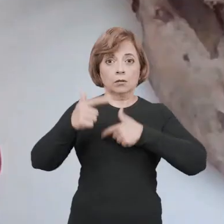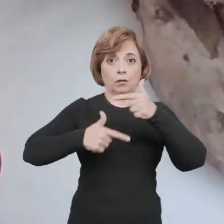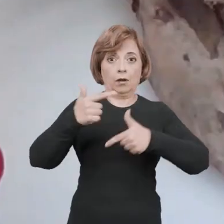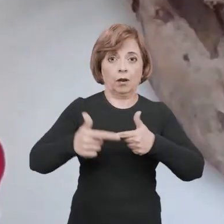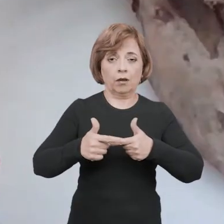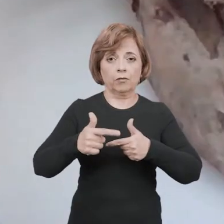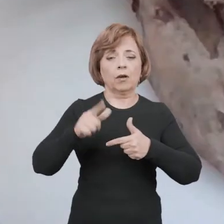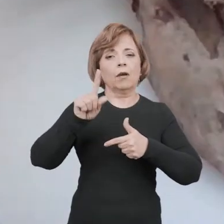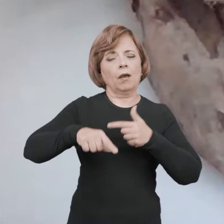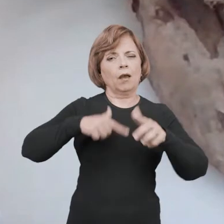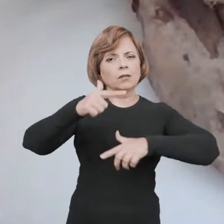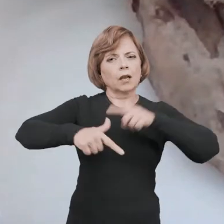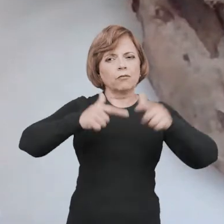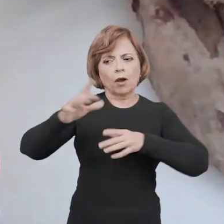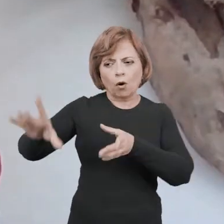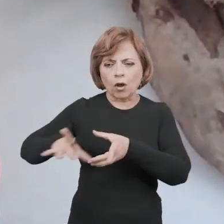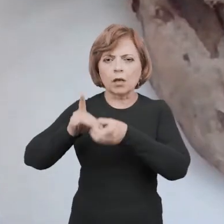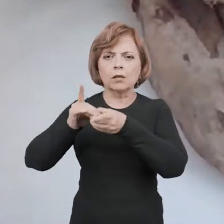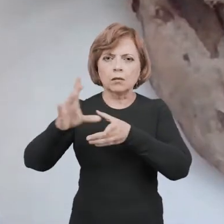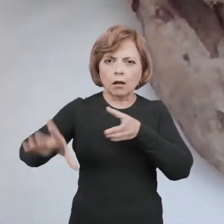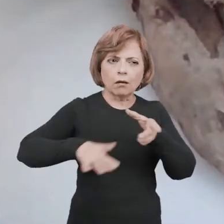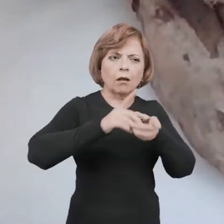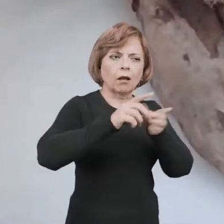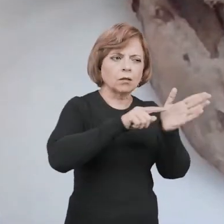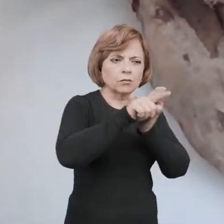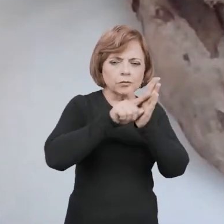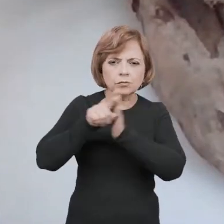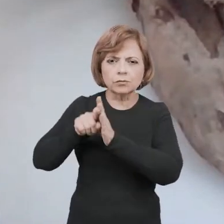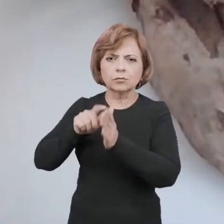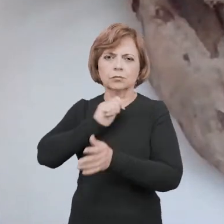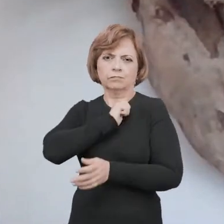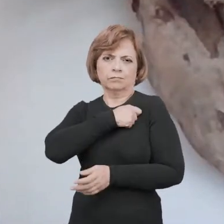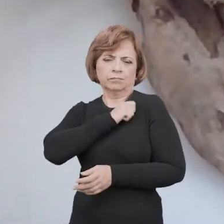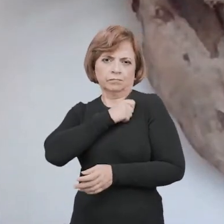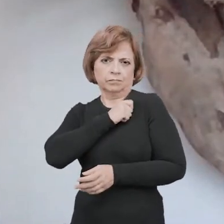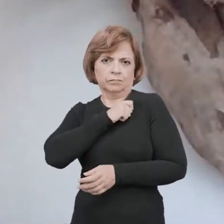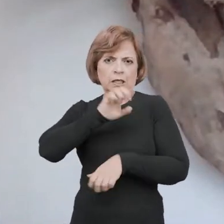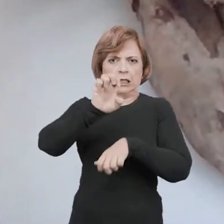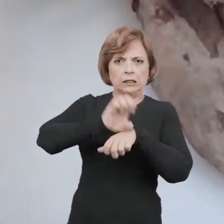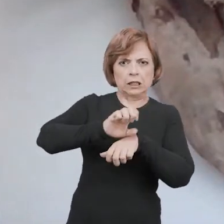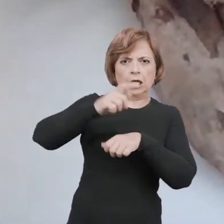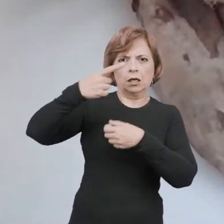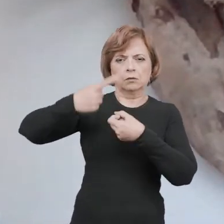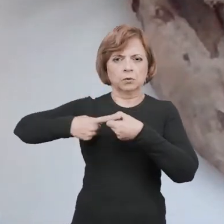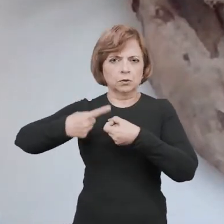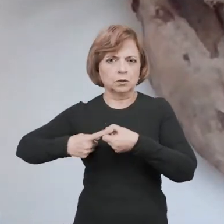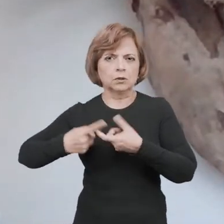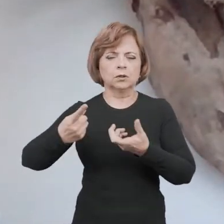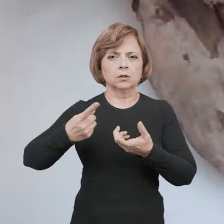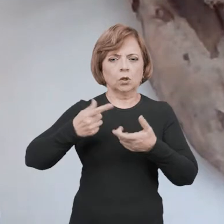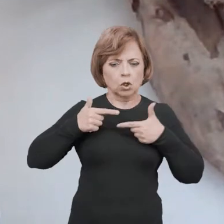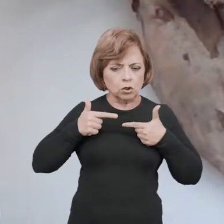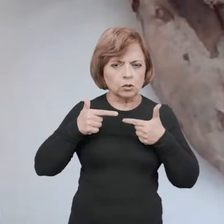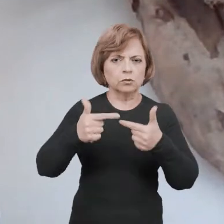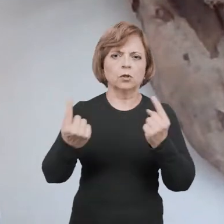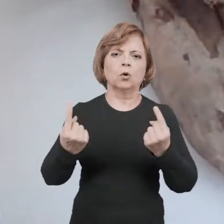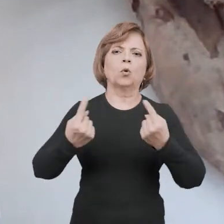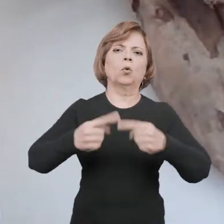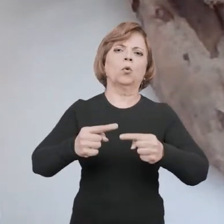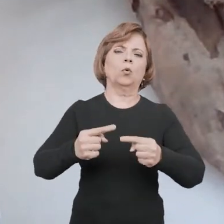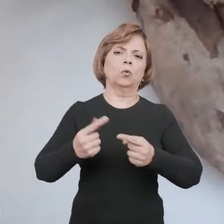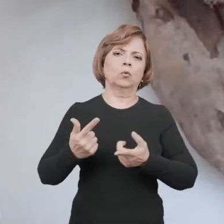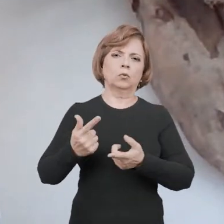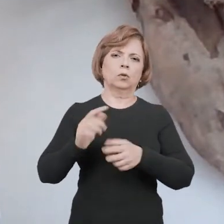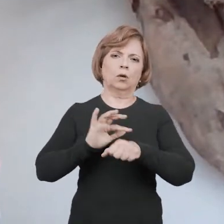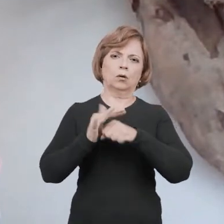de Atuação Integrada na Fiscalização das Ações Estaduais e Municipais de Enfrentamento à